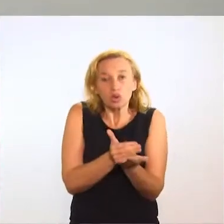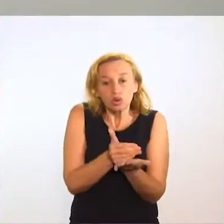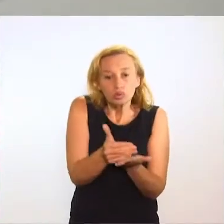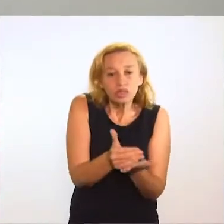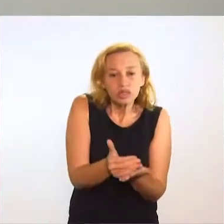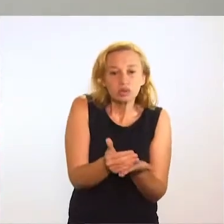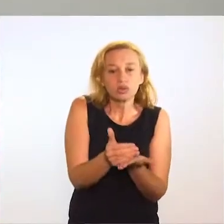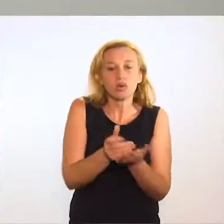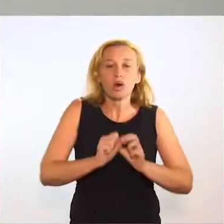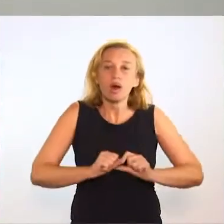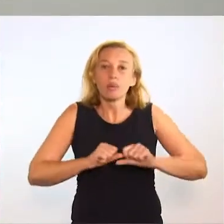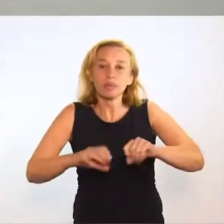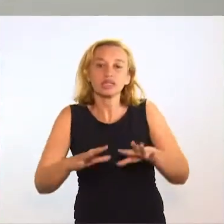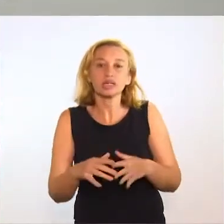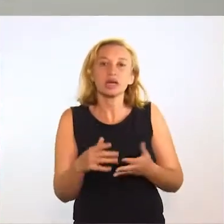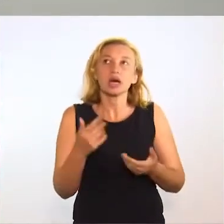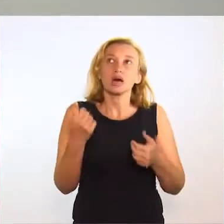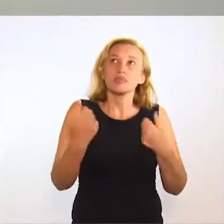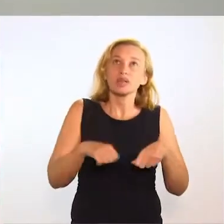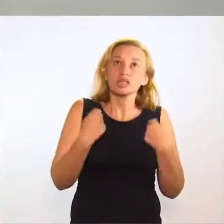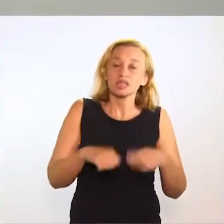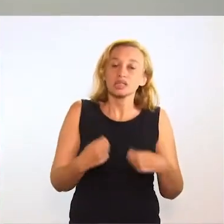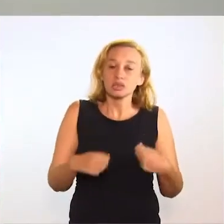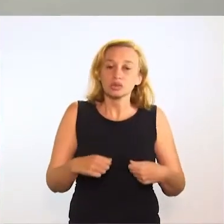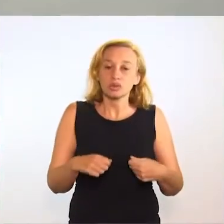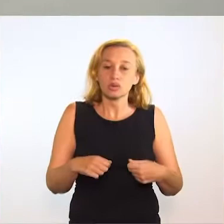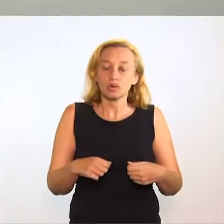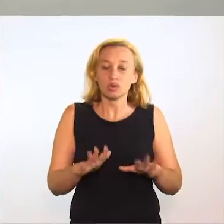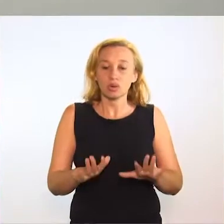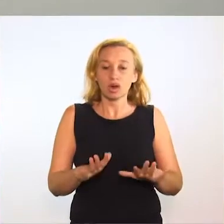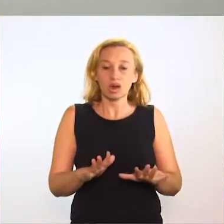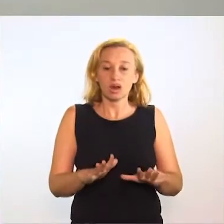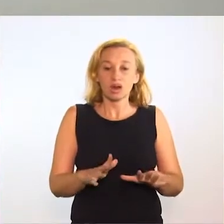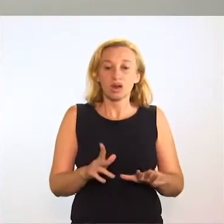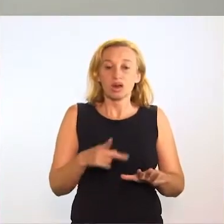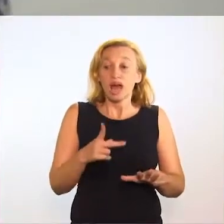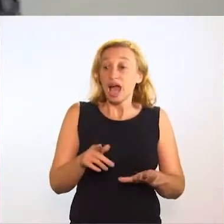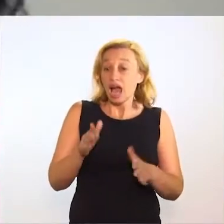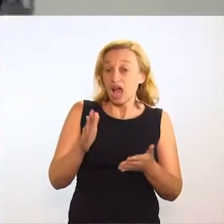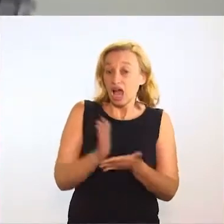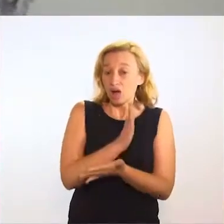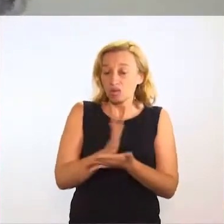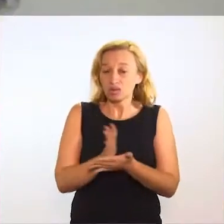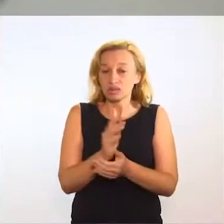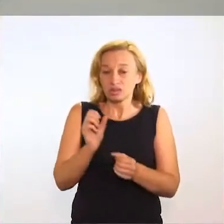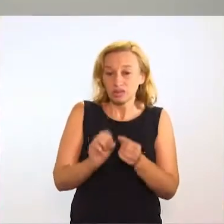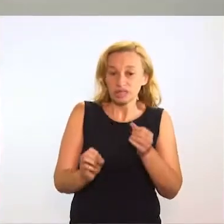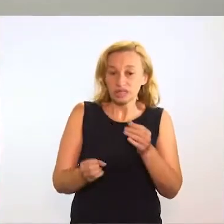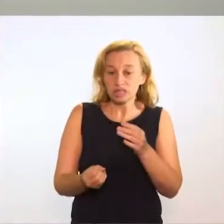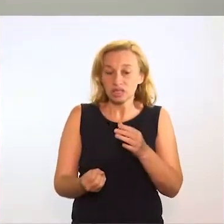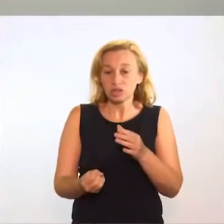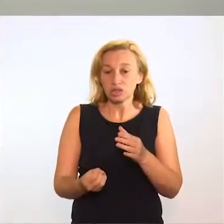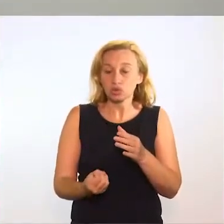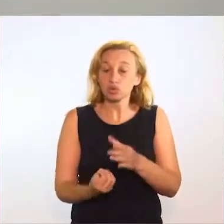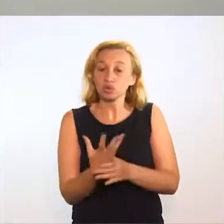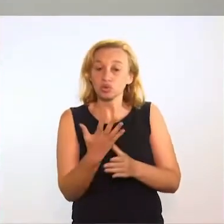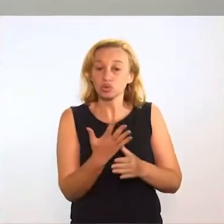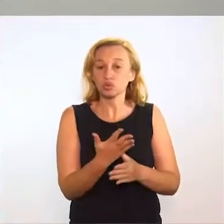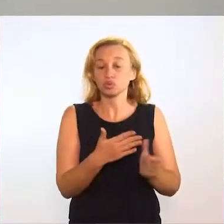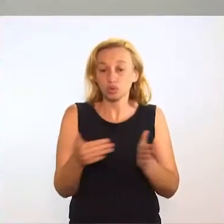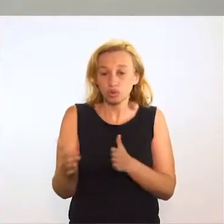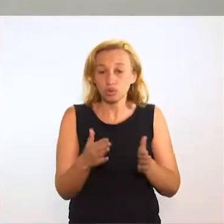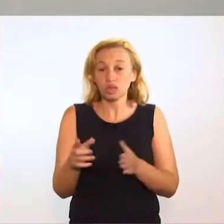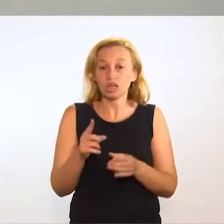aí, quando começou a questão da pandemia, a gente tinha que fazer, porque elas faziam outros produtos, mas não faziam máscara. E a gente tinha que seguir todas